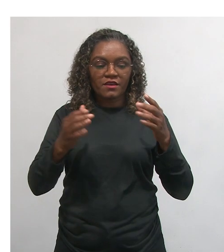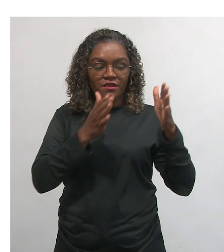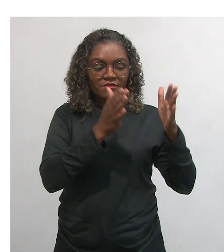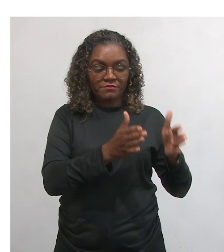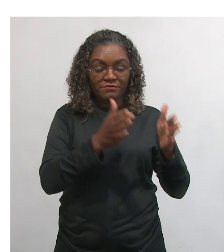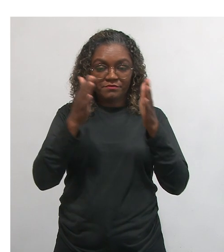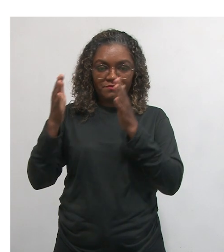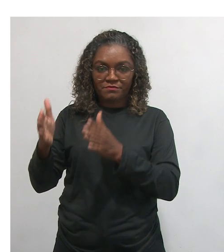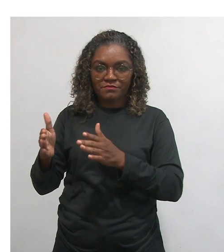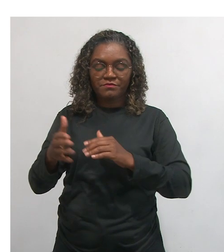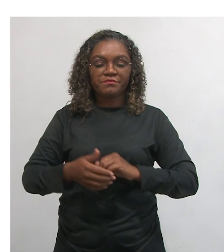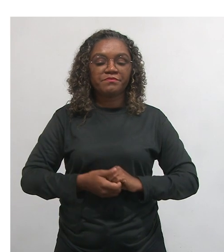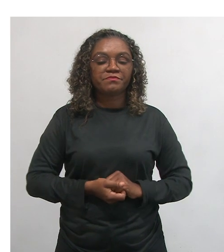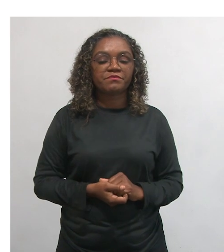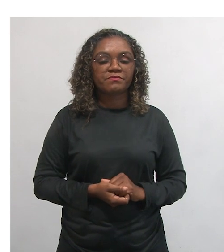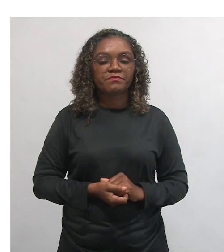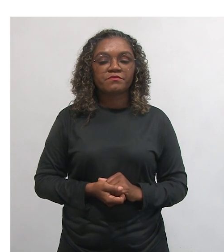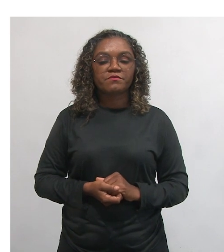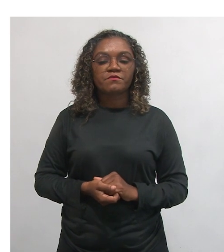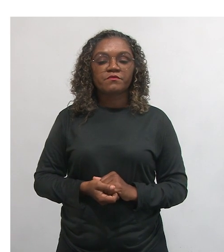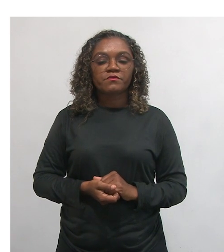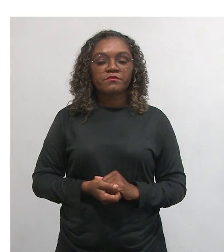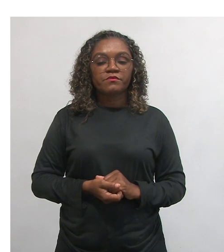Então, veja só.